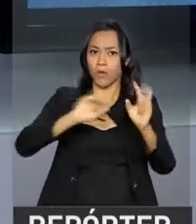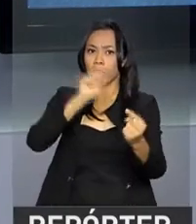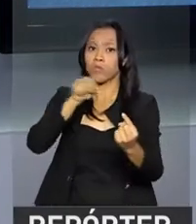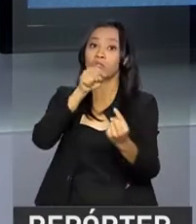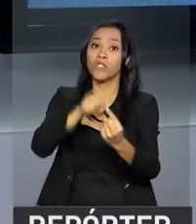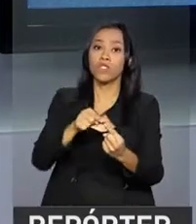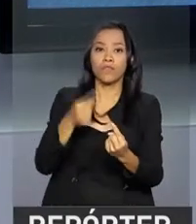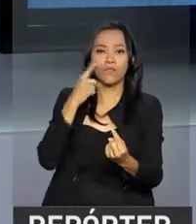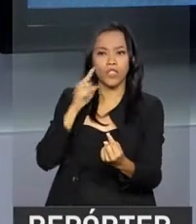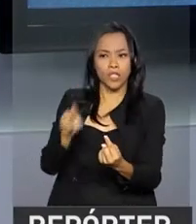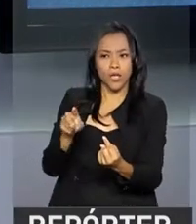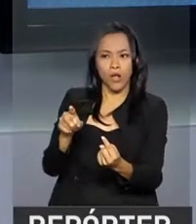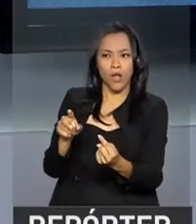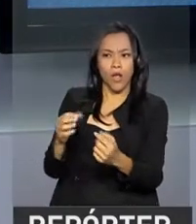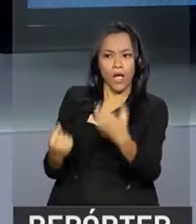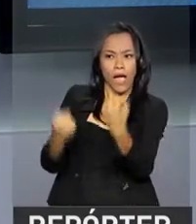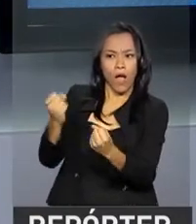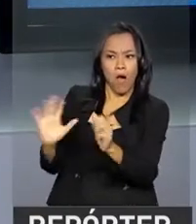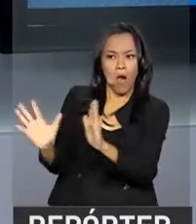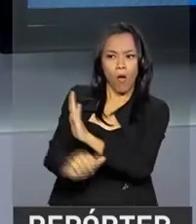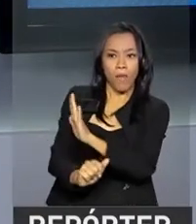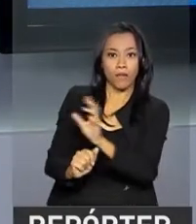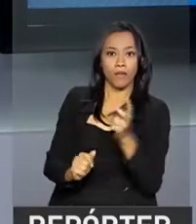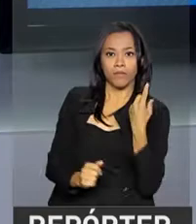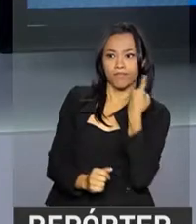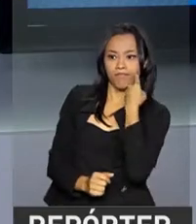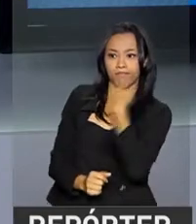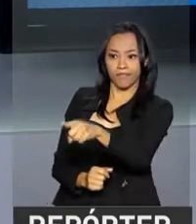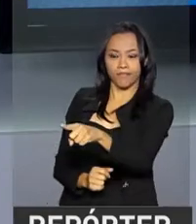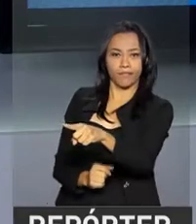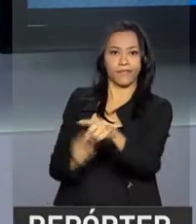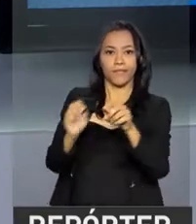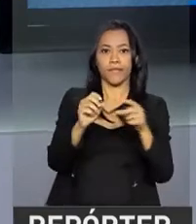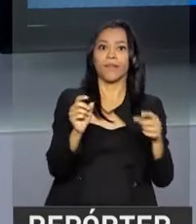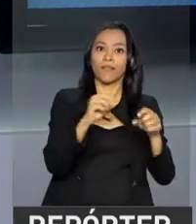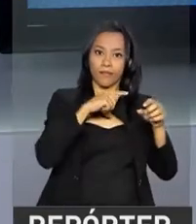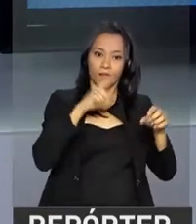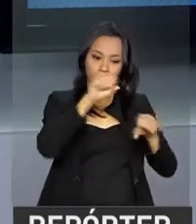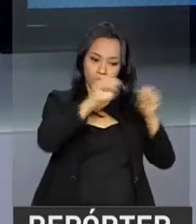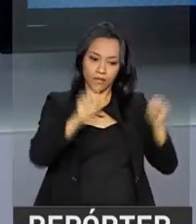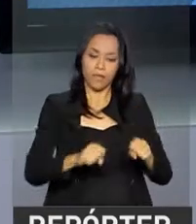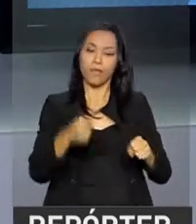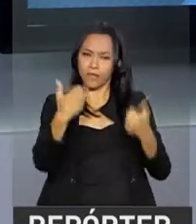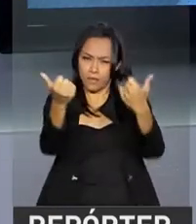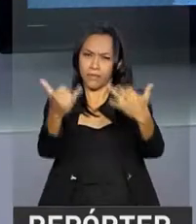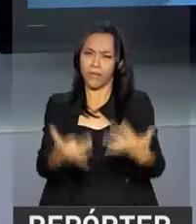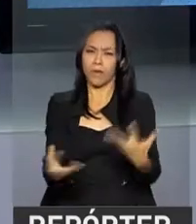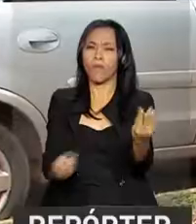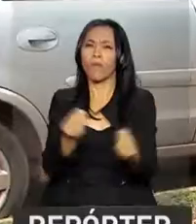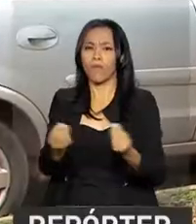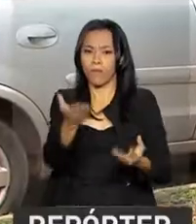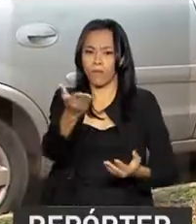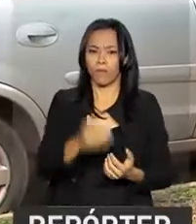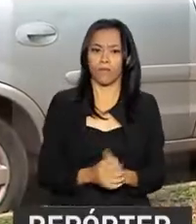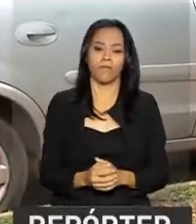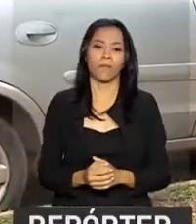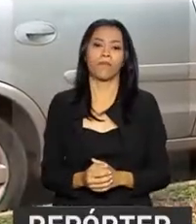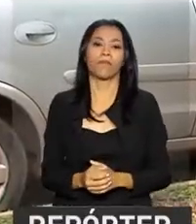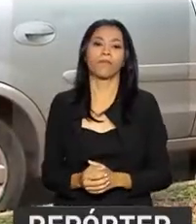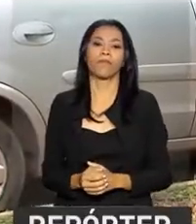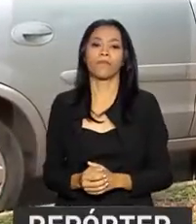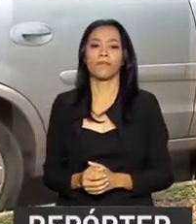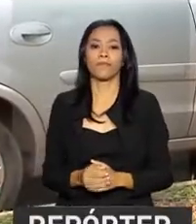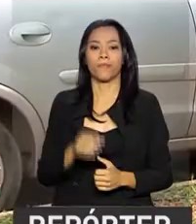recuperação de veículos roubados quem explica pra gente como funciona essa novidade é o repórter paulo la sálvia uma